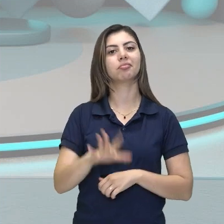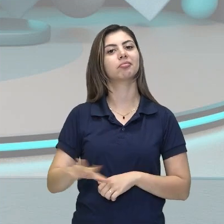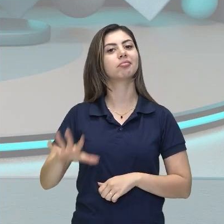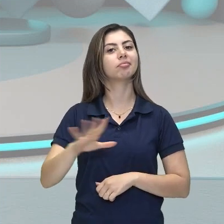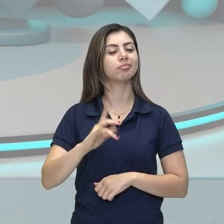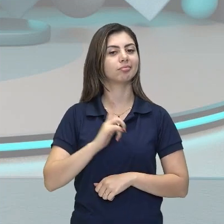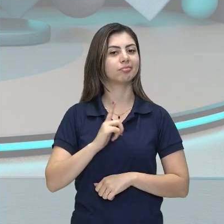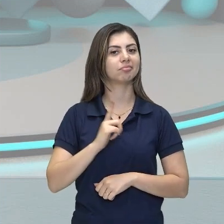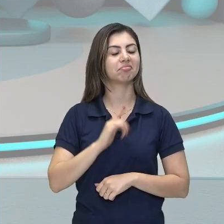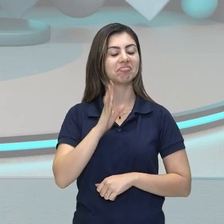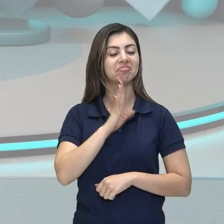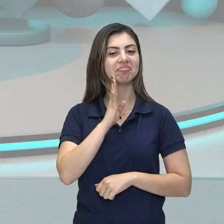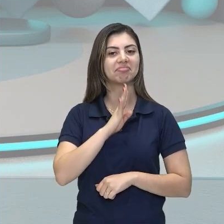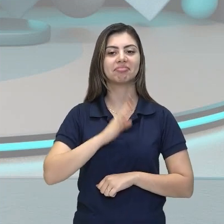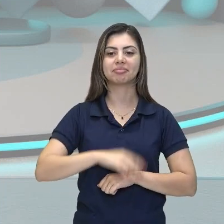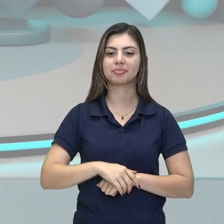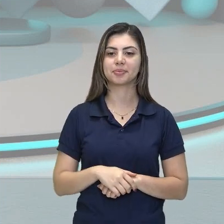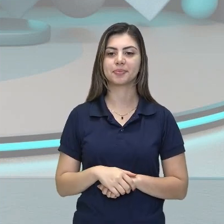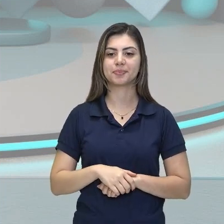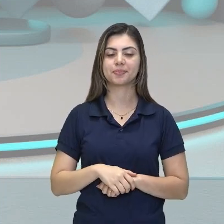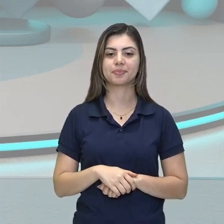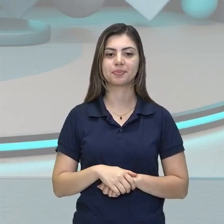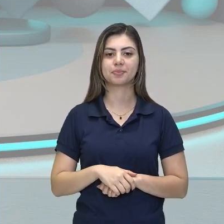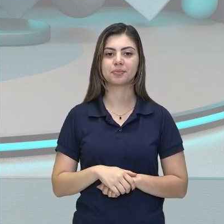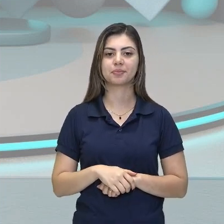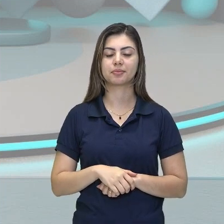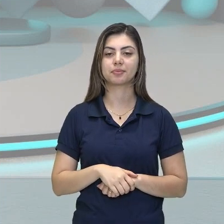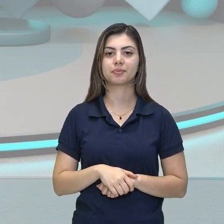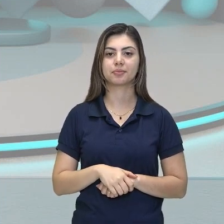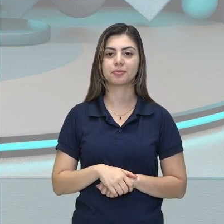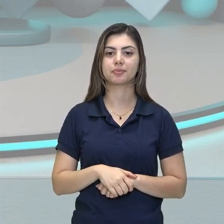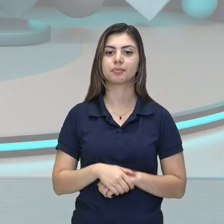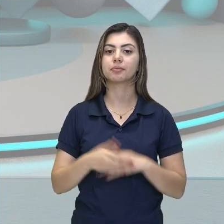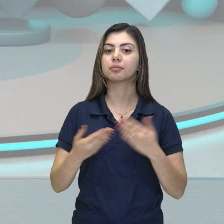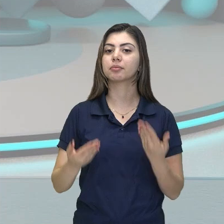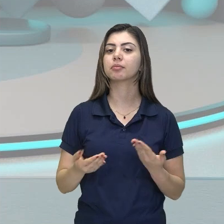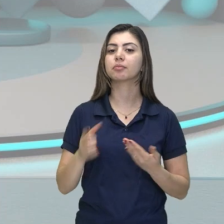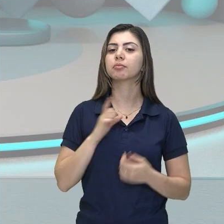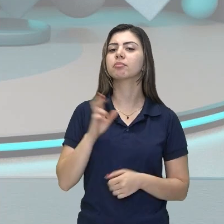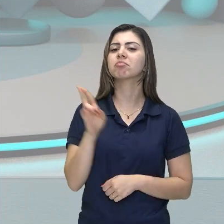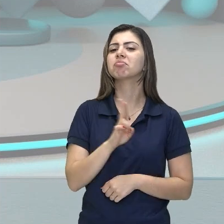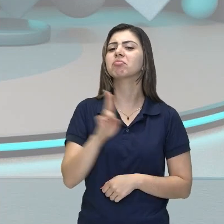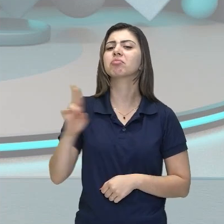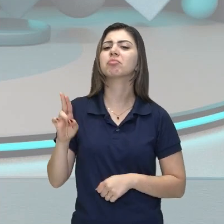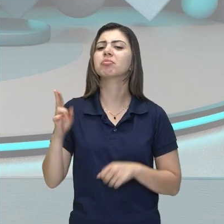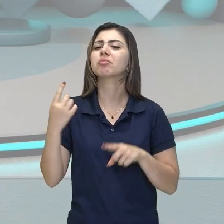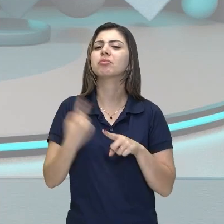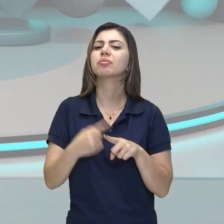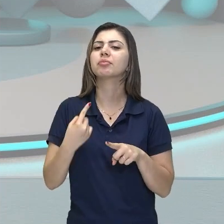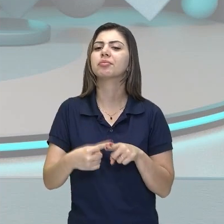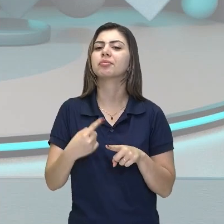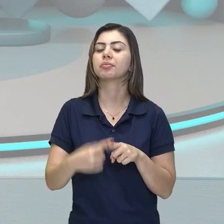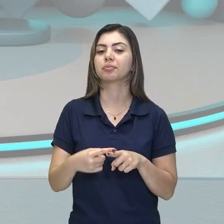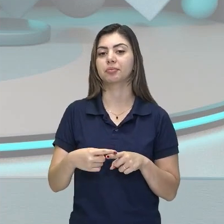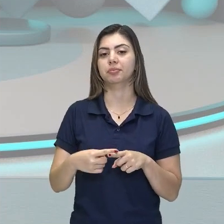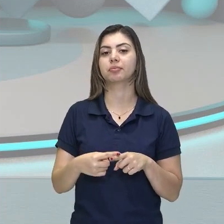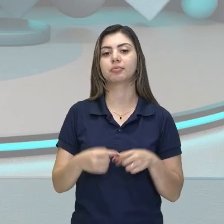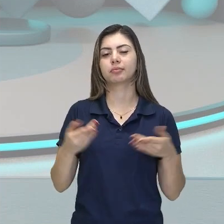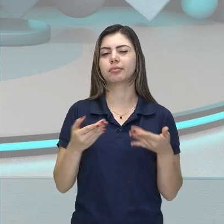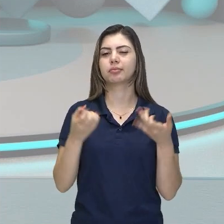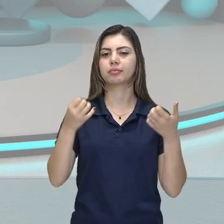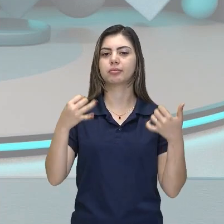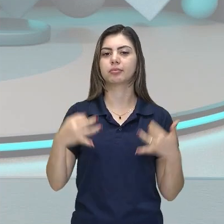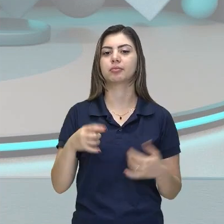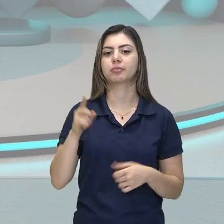tá? Muito legal. Então, e a etimologia, professor? Tá aí, ó, né, o termo stand-up paddle, né,